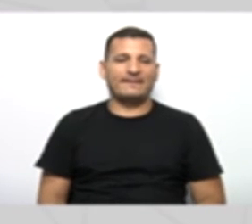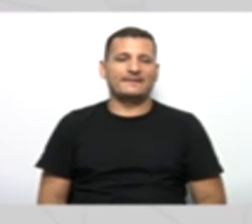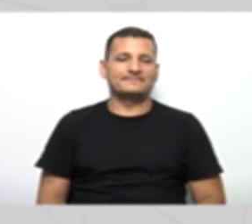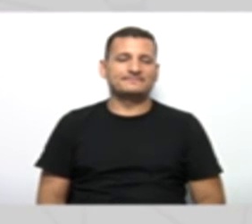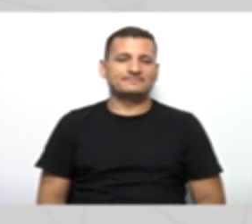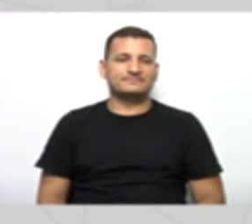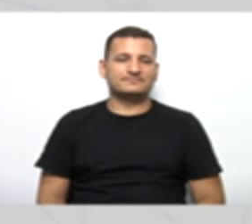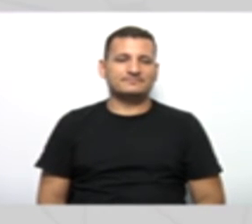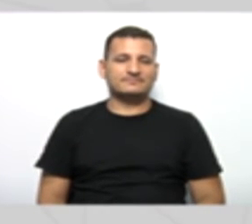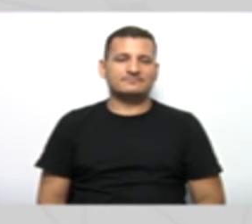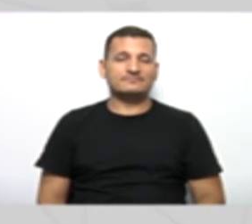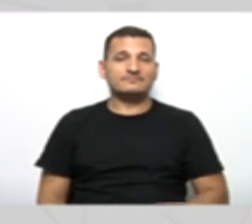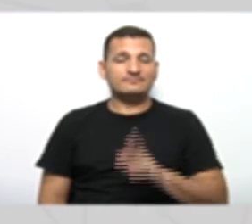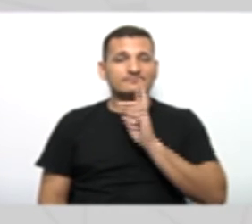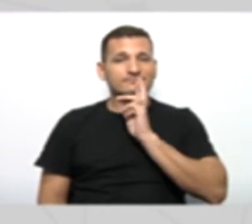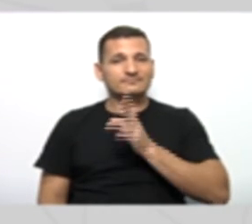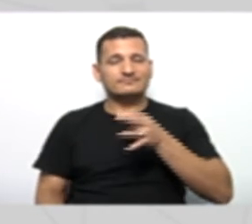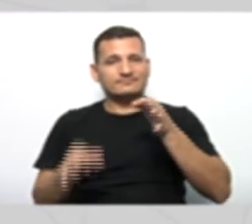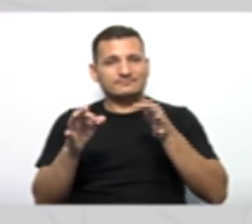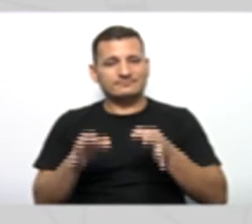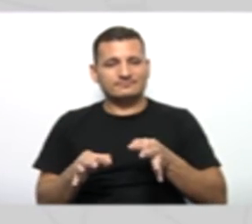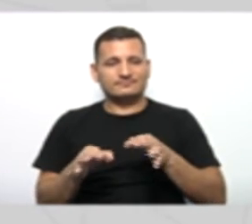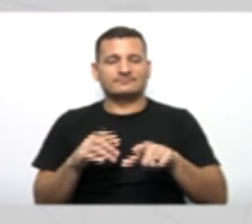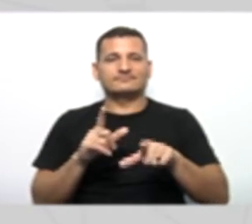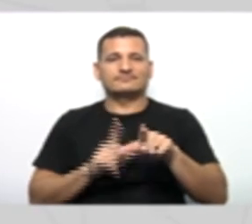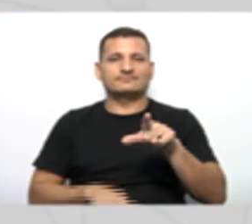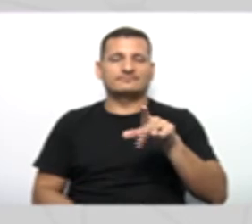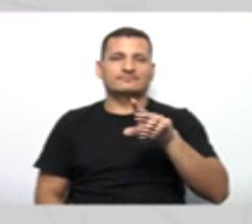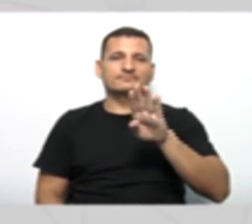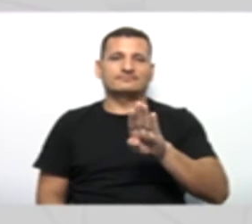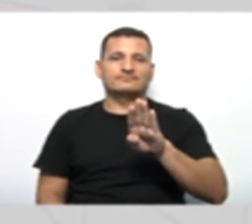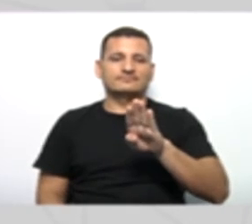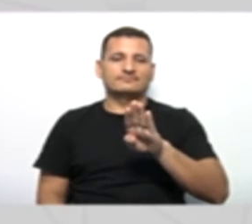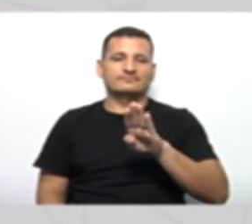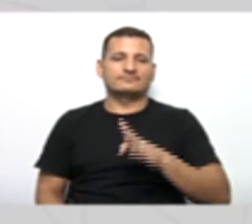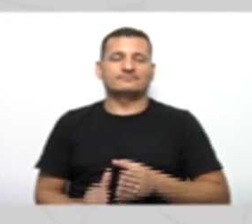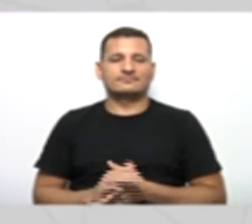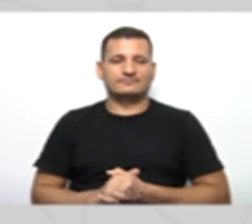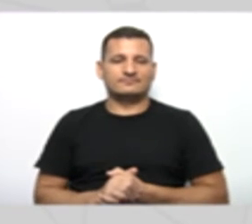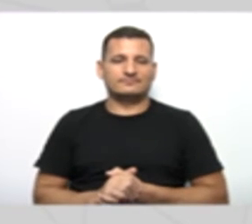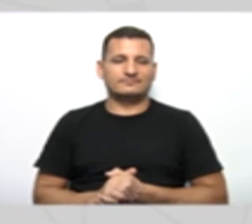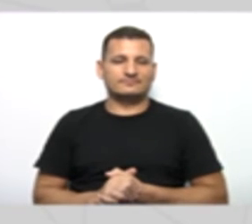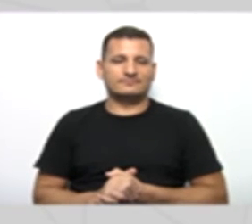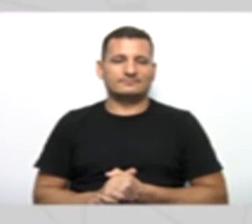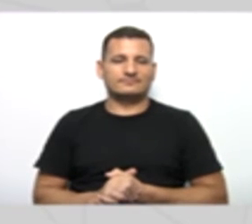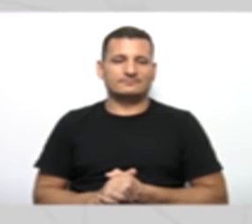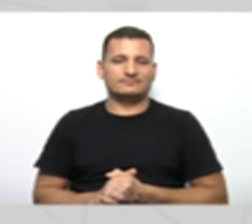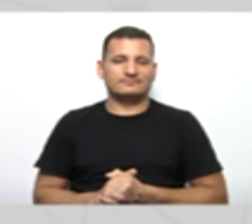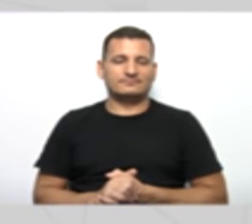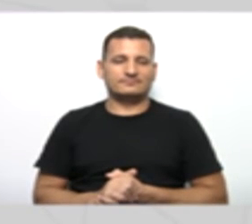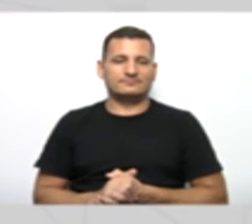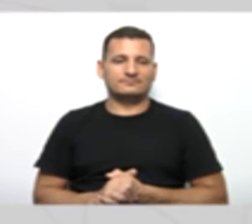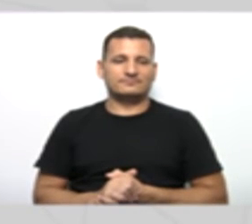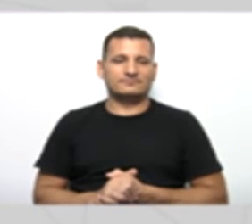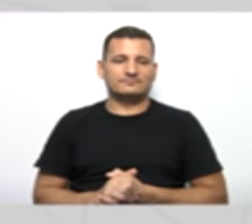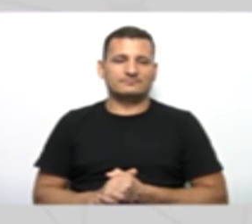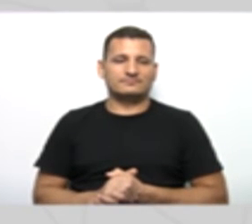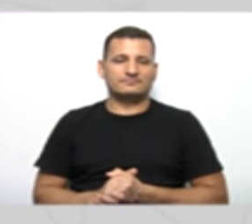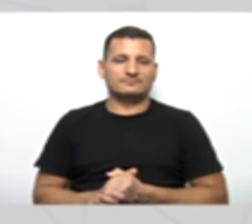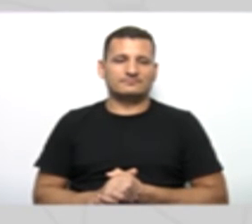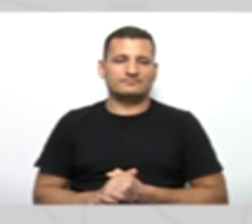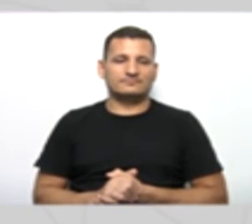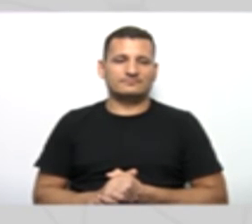E a resposta correta é a letra B. Vamos ver, analisar essa questão.